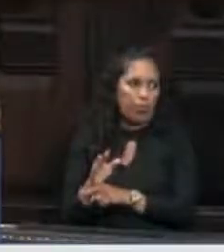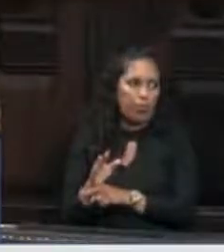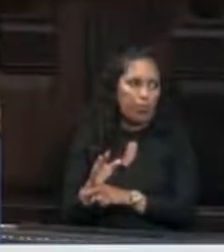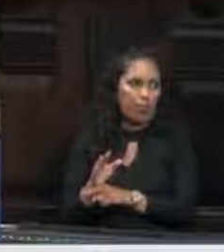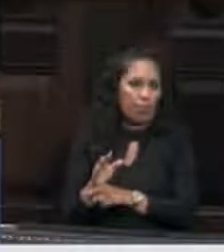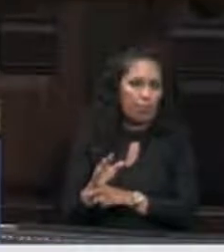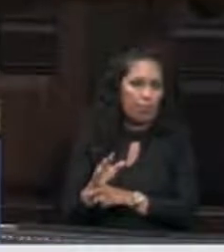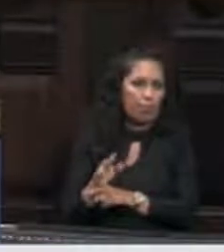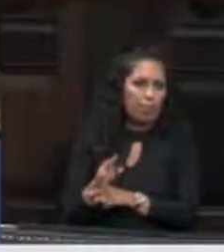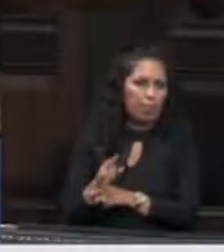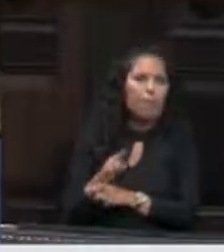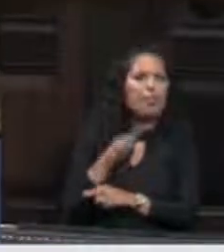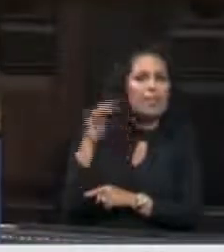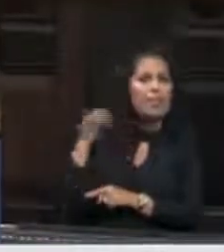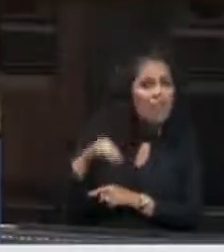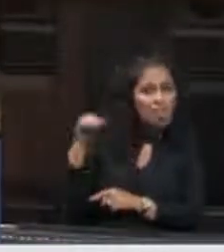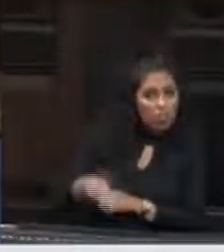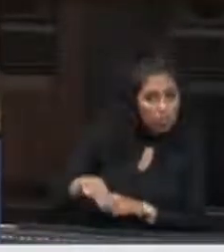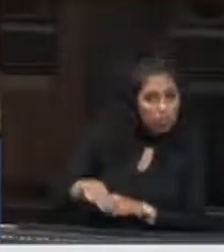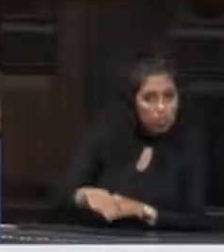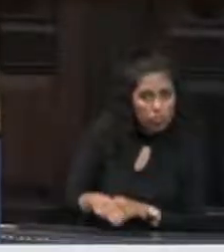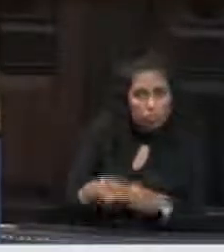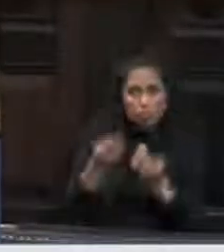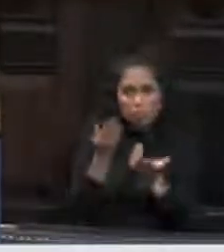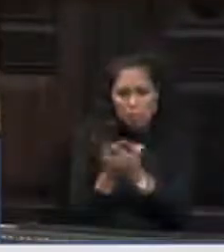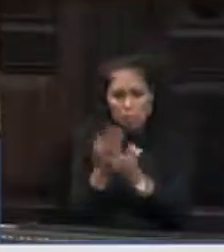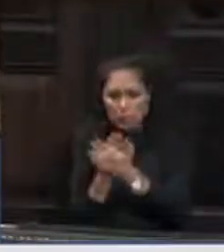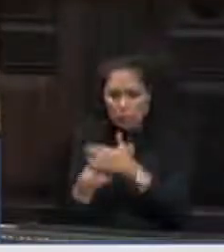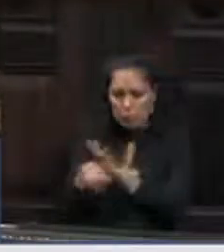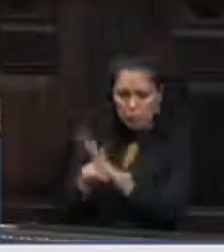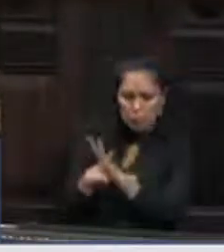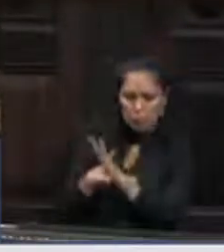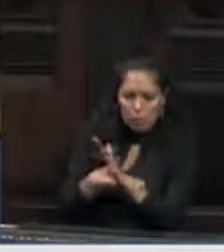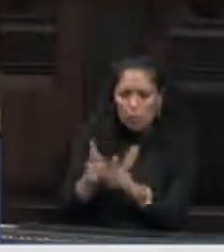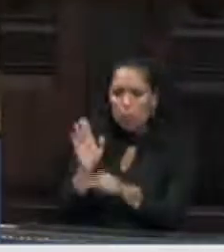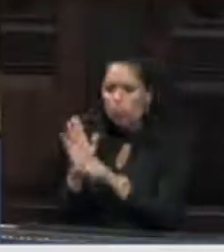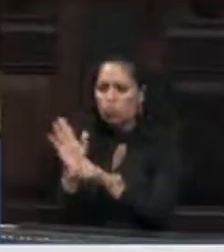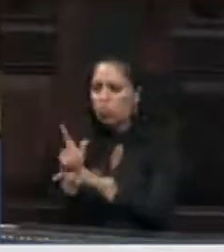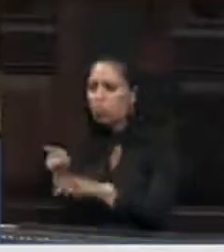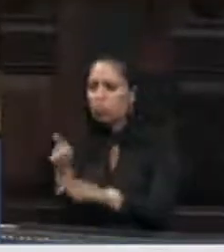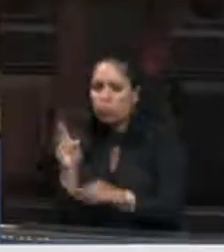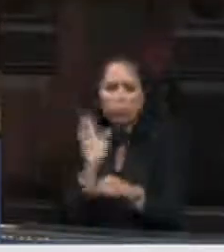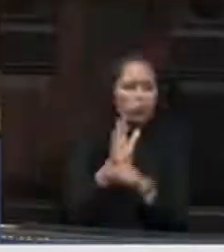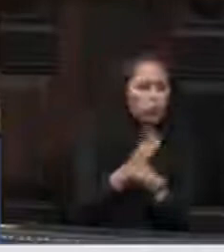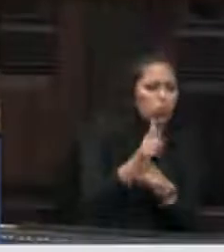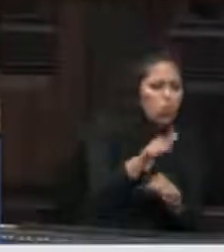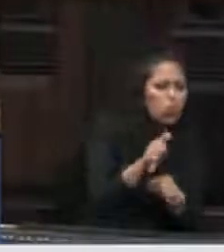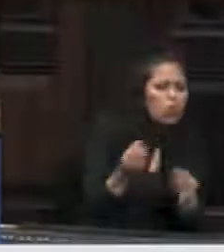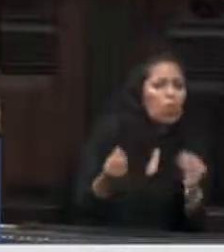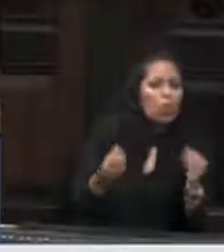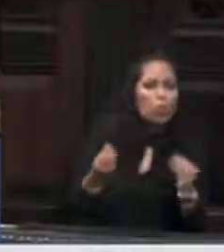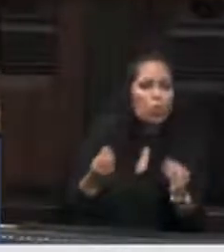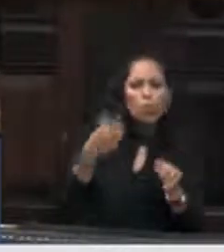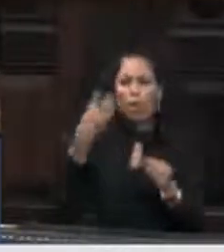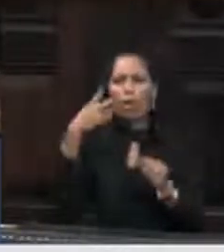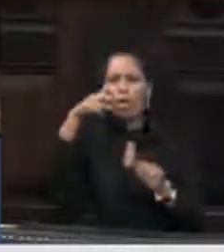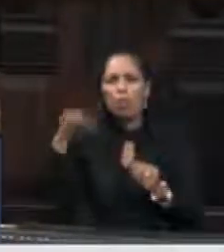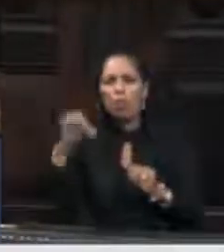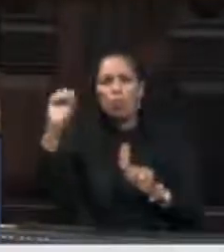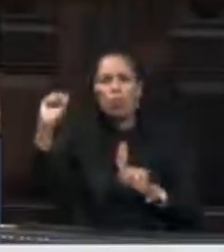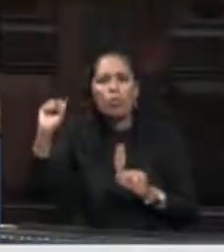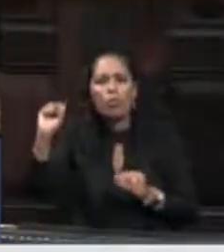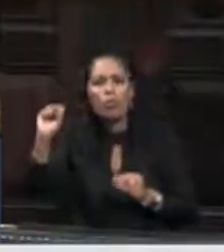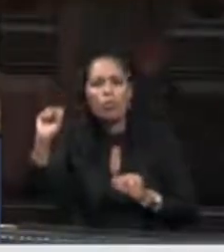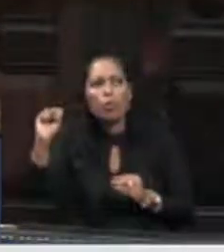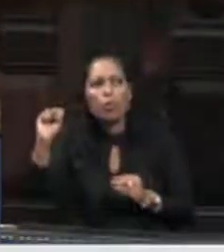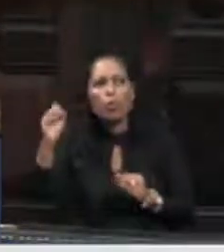aritmética entre 1,22 e 6,95. Chegaríamos a um percentual de 4,08. Ele poderia propor